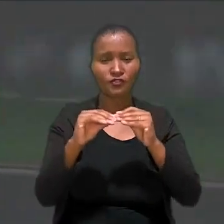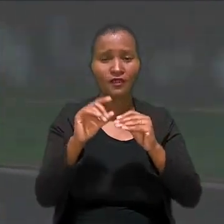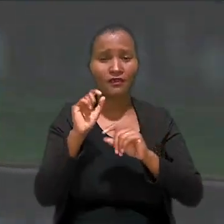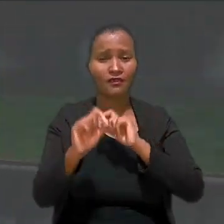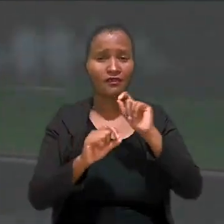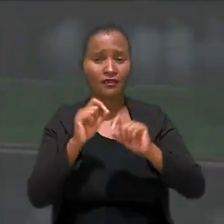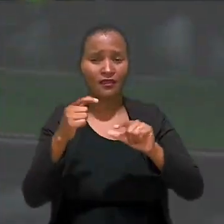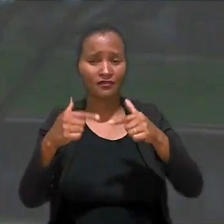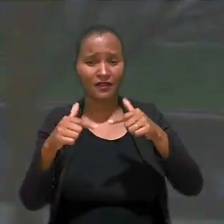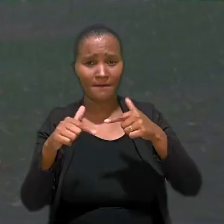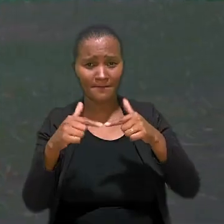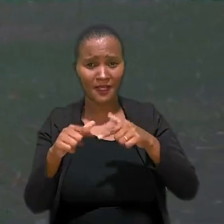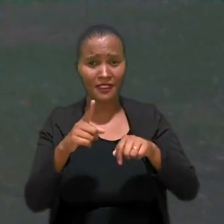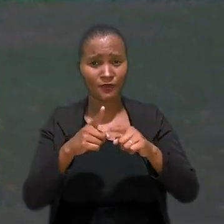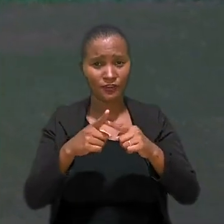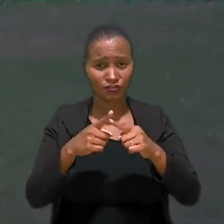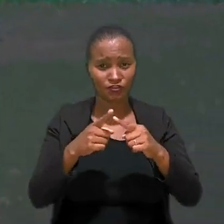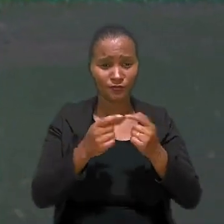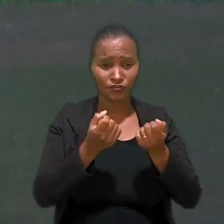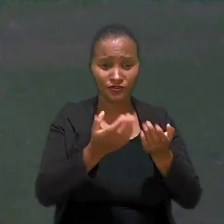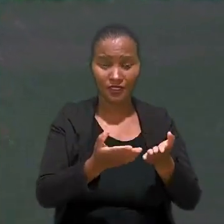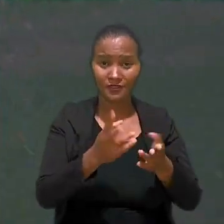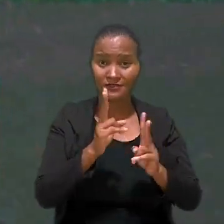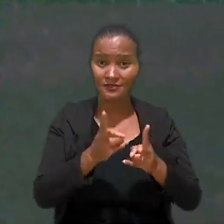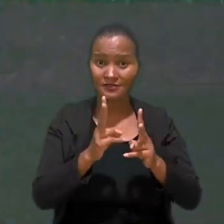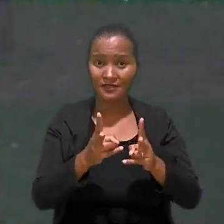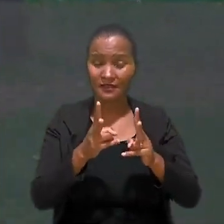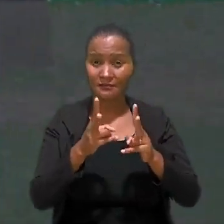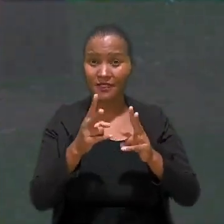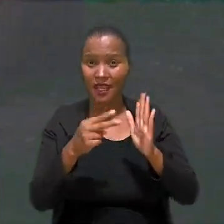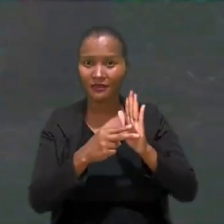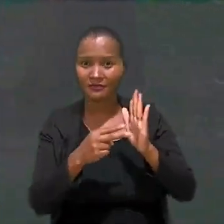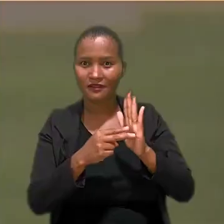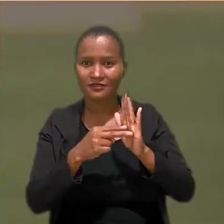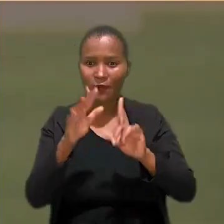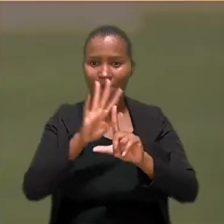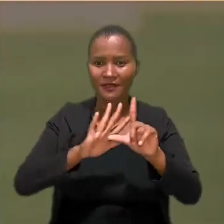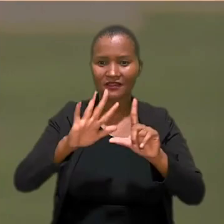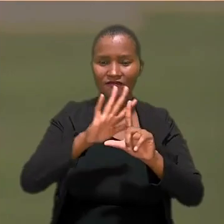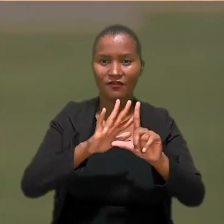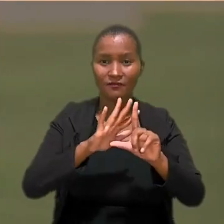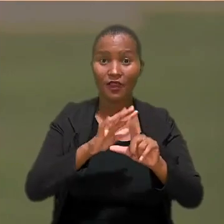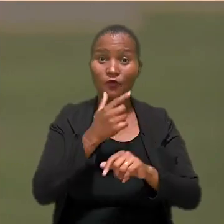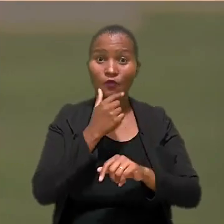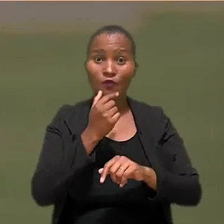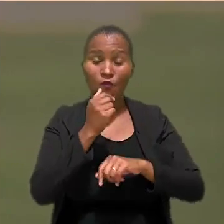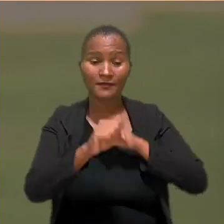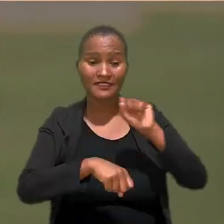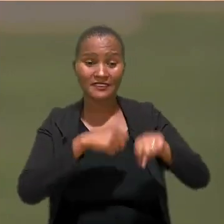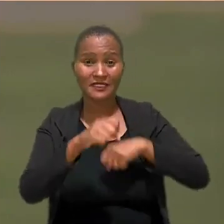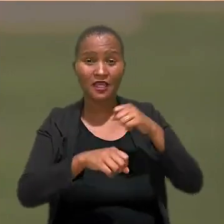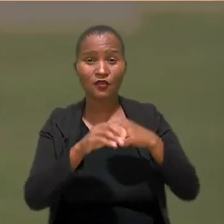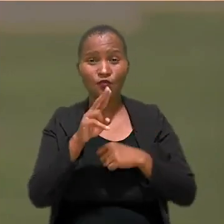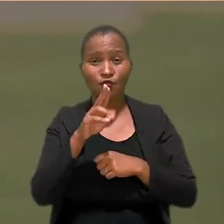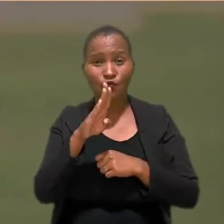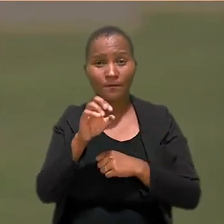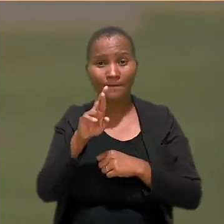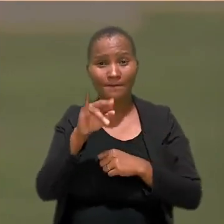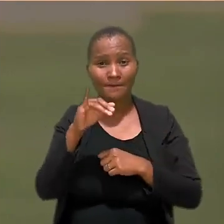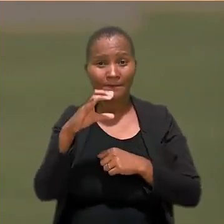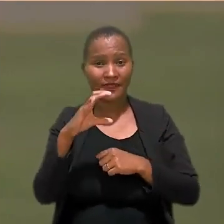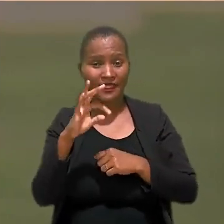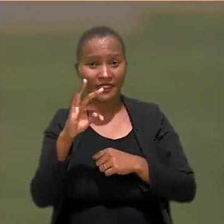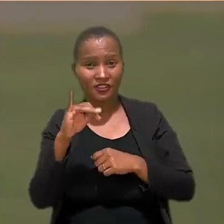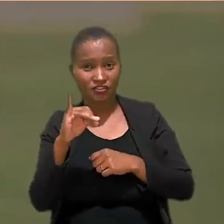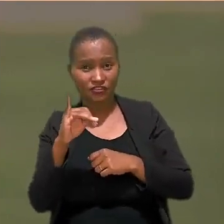trabalha com esse tipo de entrega está sempre atento às plataformas. Um ciclista cadastrado na Uber Eats da cidade